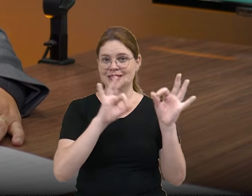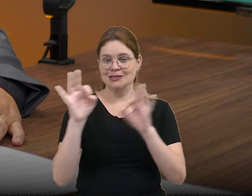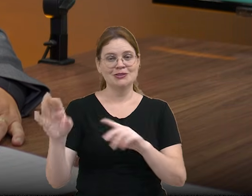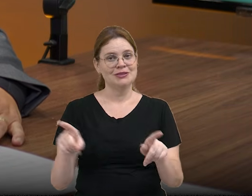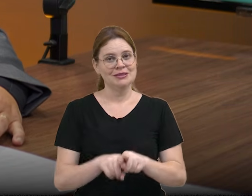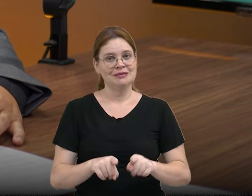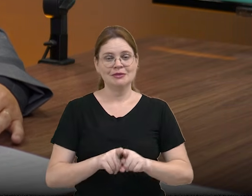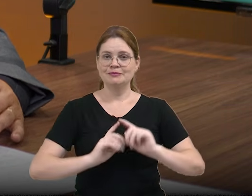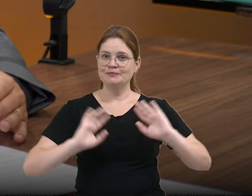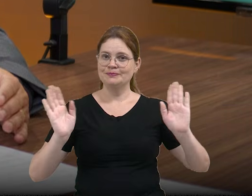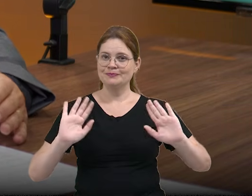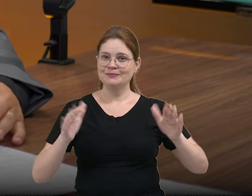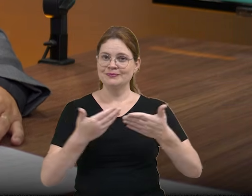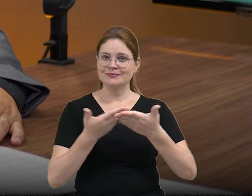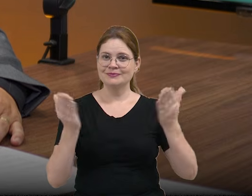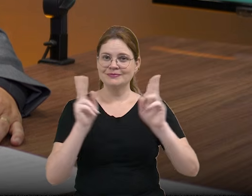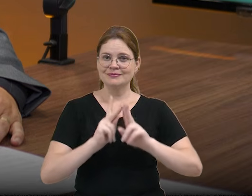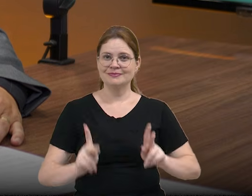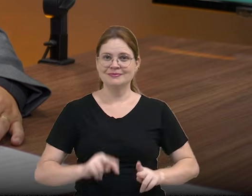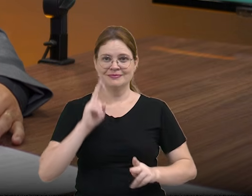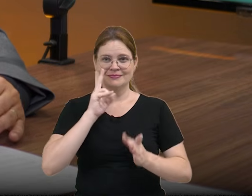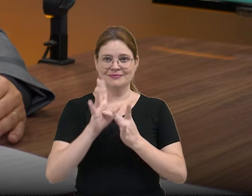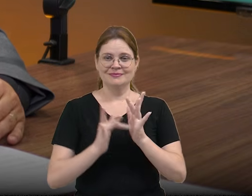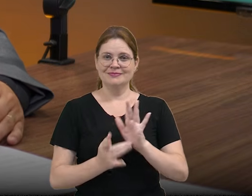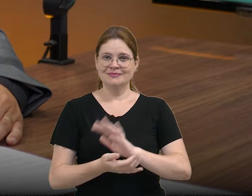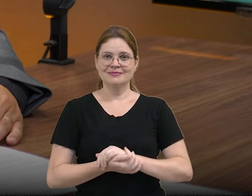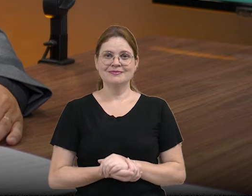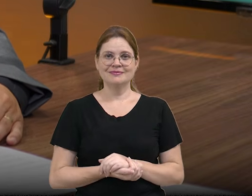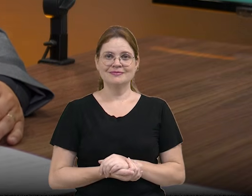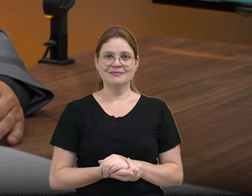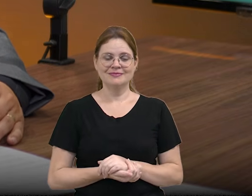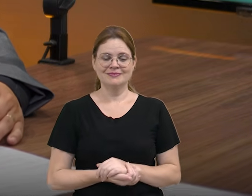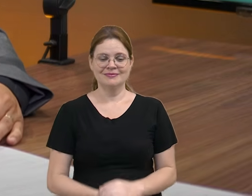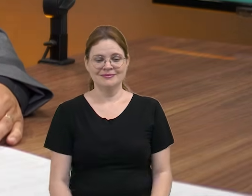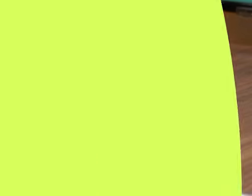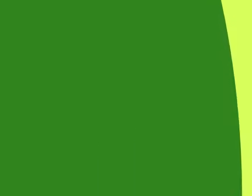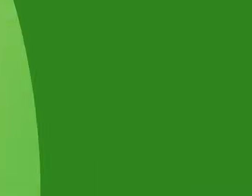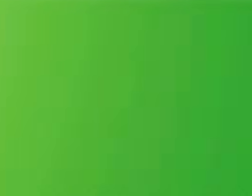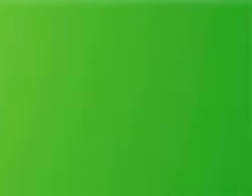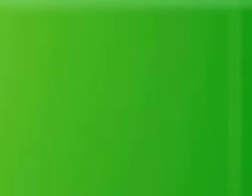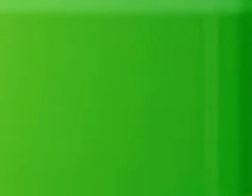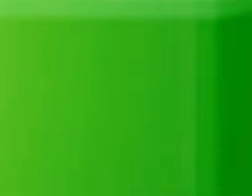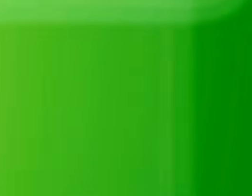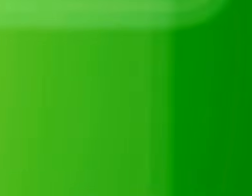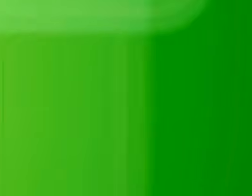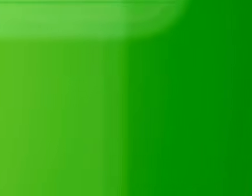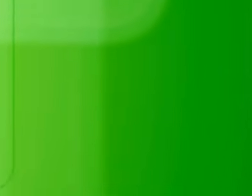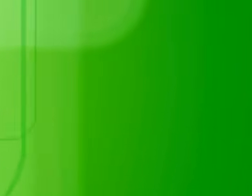outros também. E assim nós despedimos de todos com a paz do Senhor Jesus.